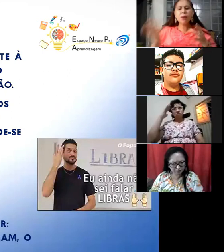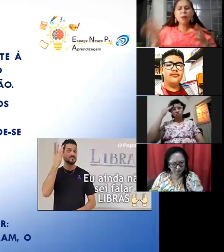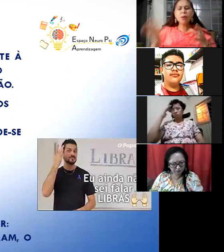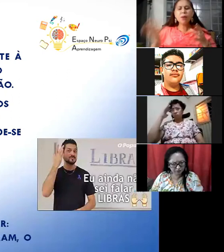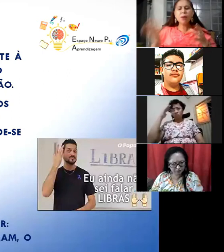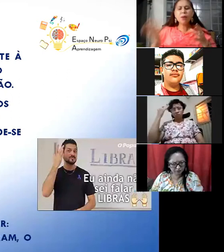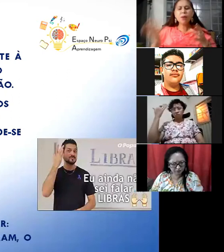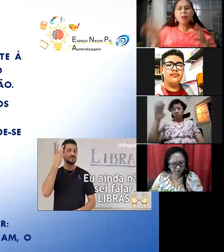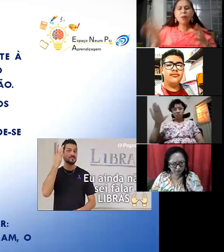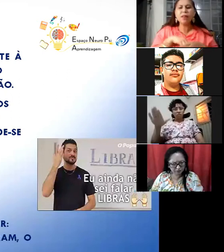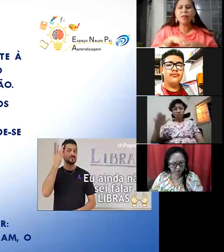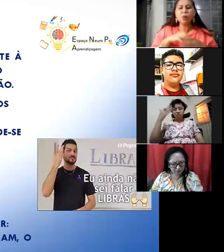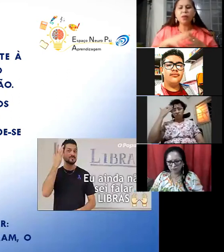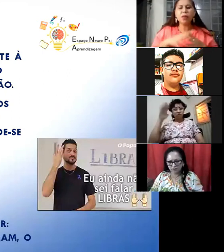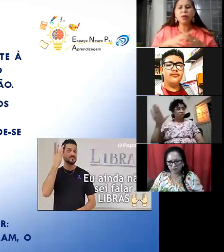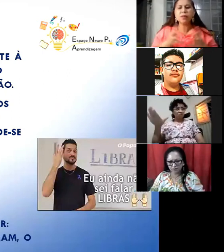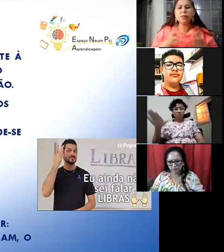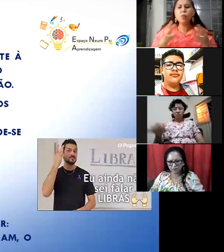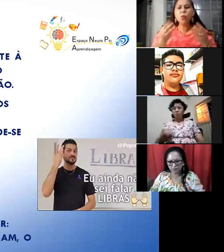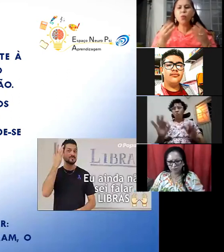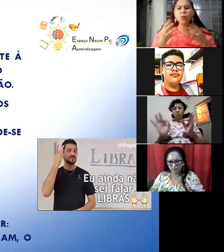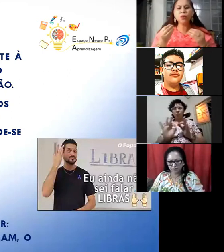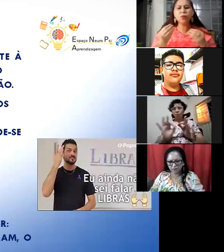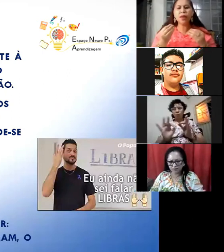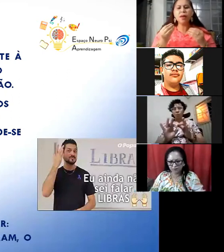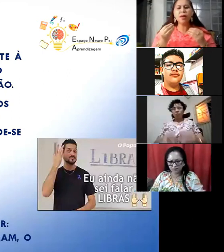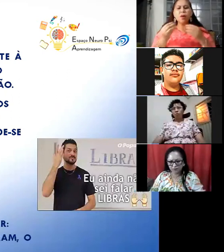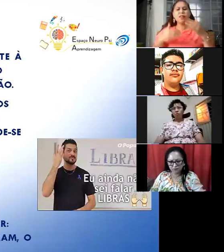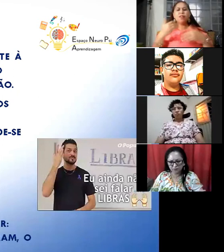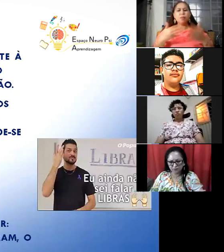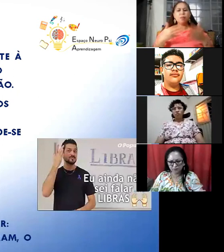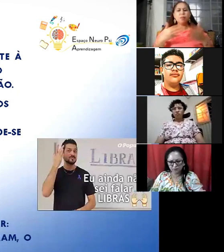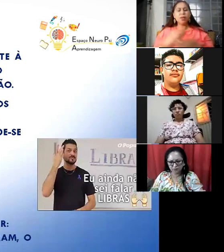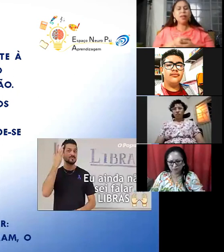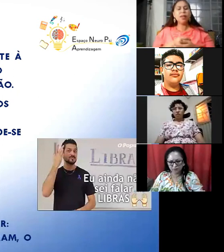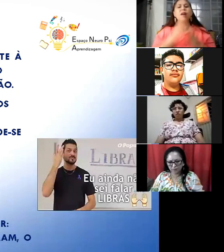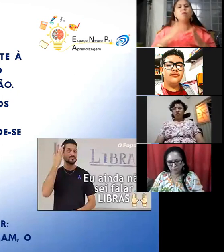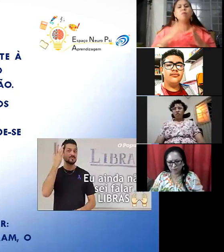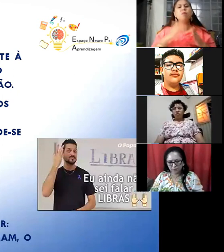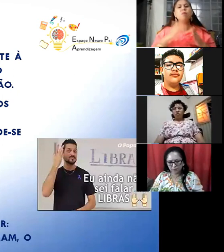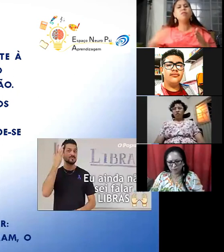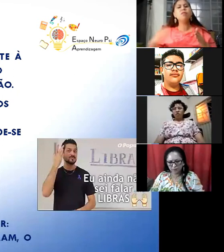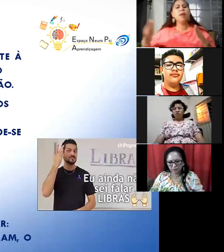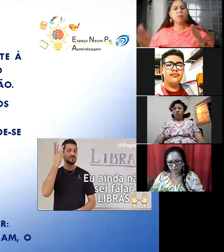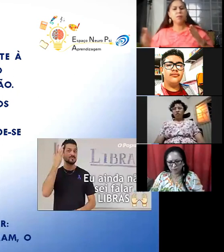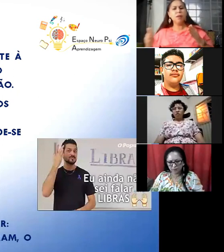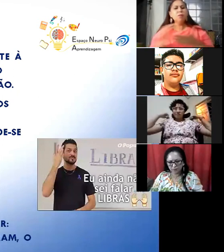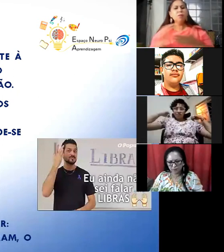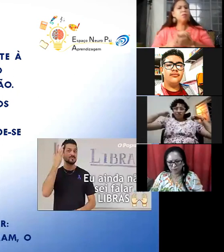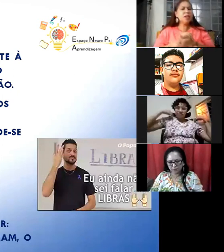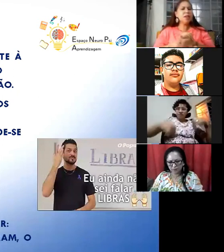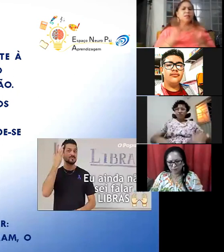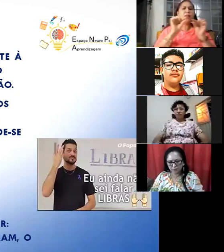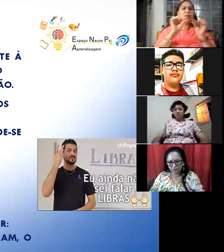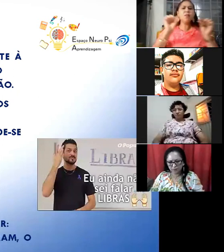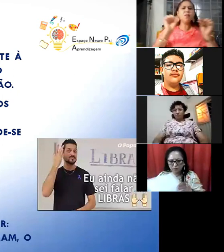um intensificador, que no caso é o muito, que é o advérbio, que aí ele vai dar um movimento. Então, como seria